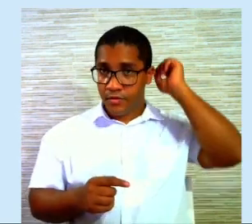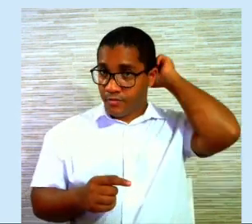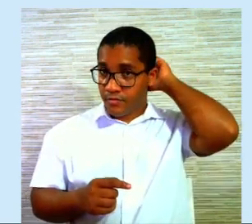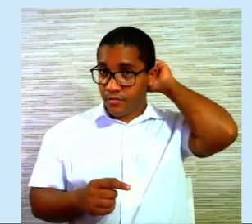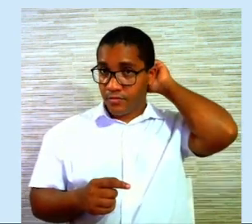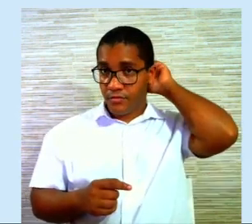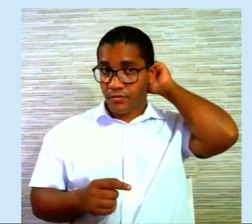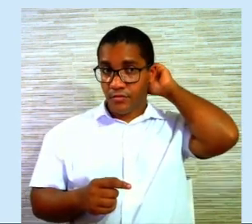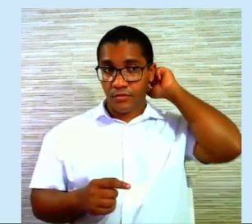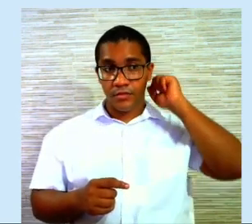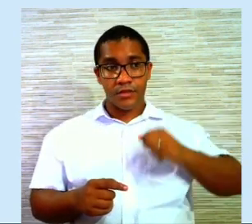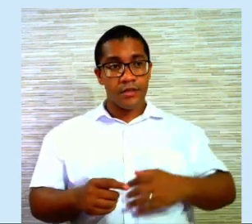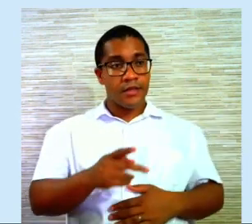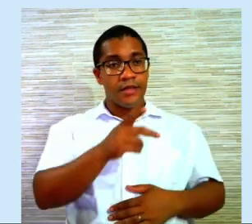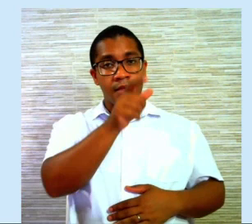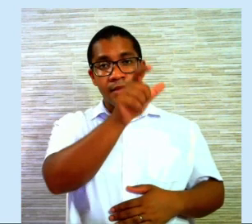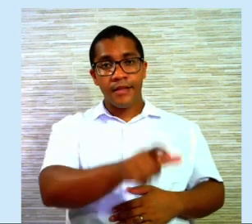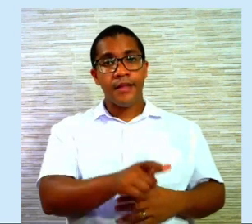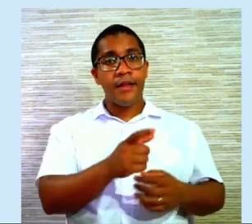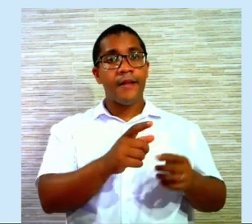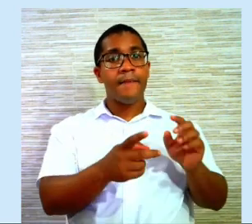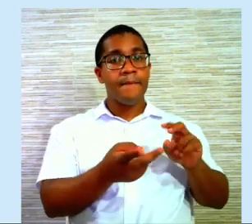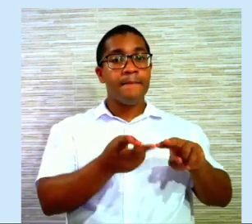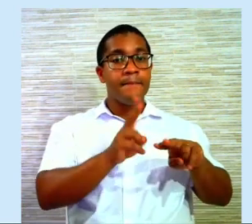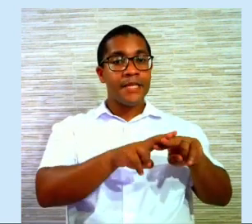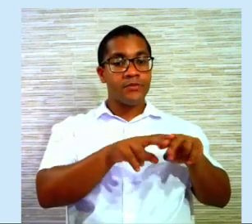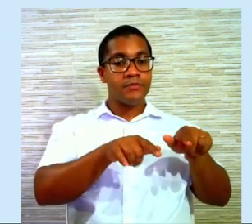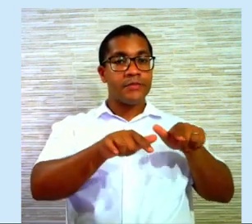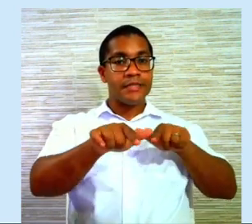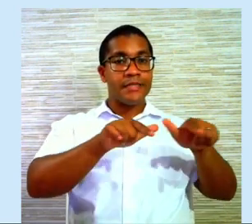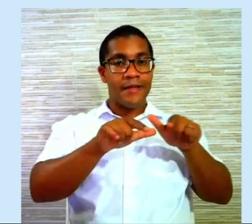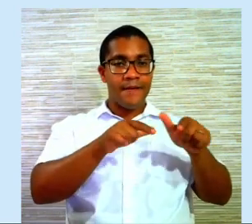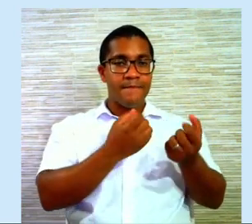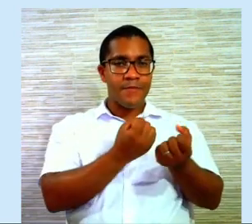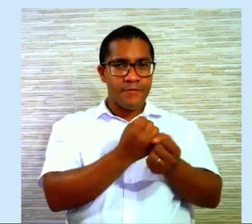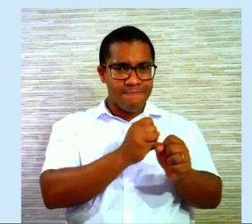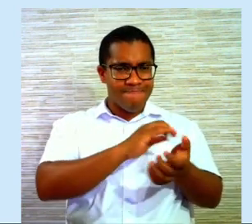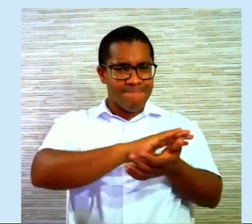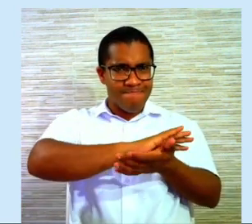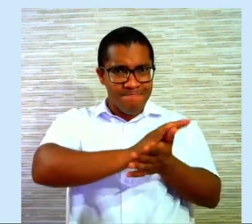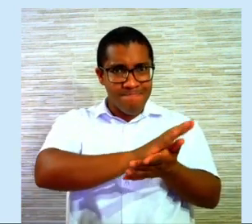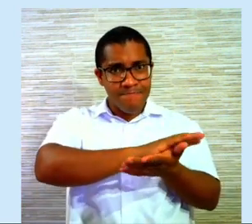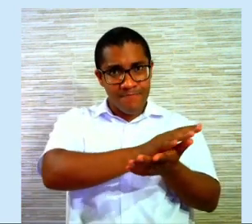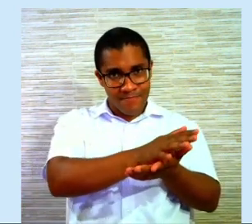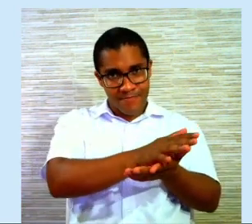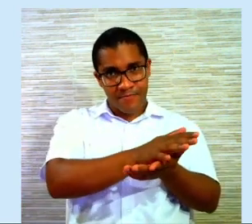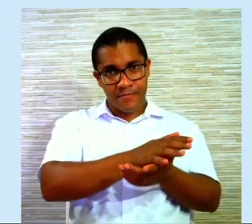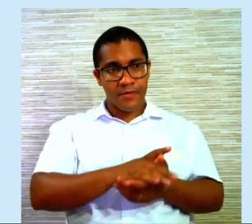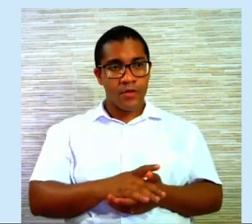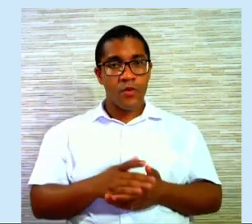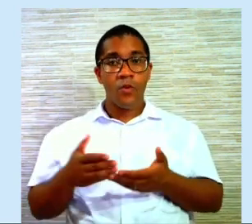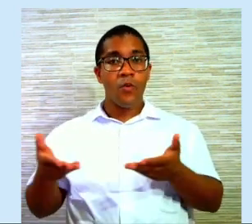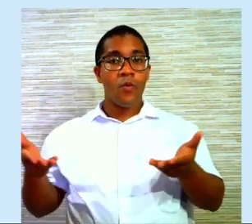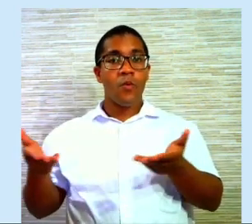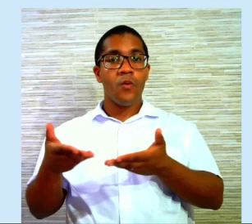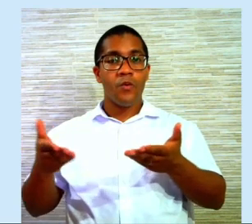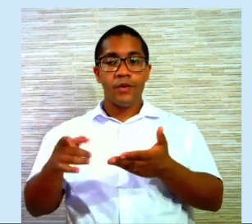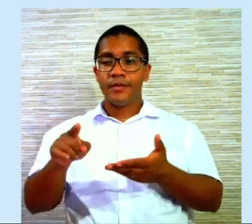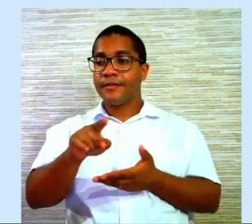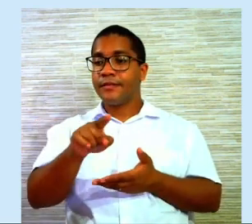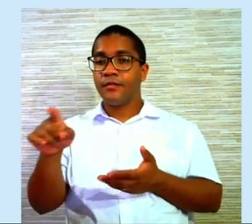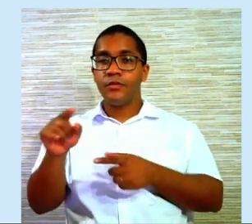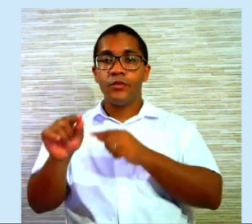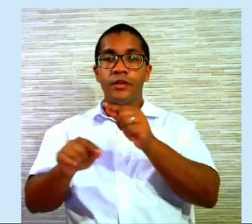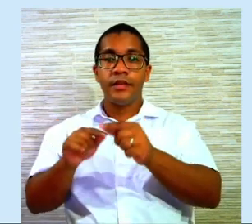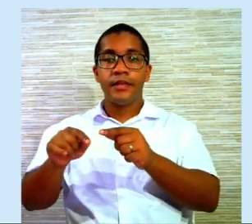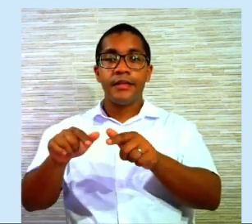realidade, o indivíduo era preso ao trabalho, explorado, isso. Hoje,